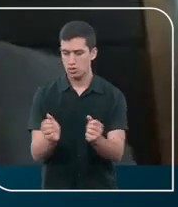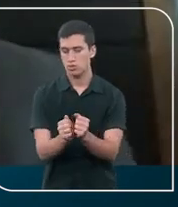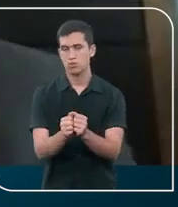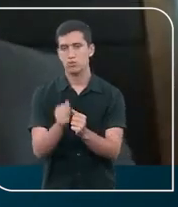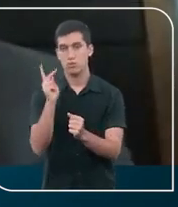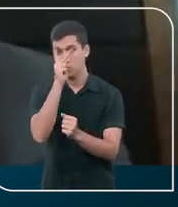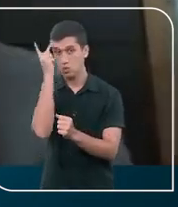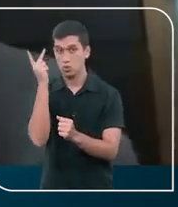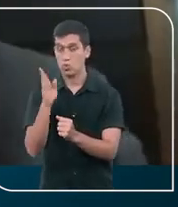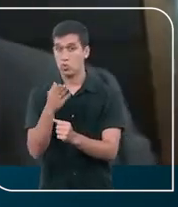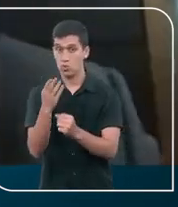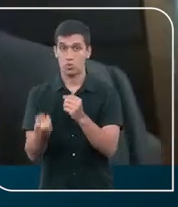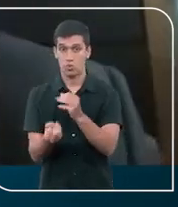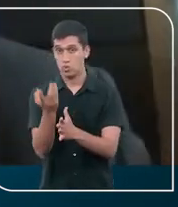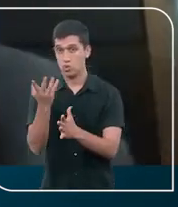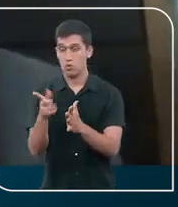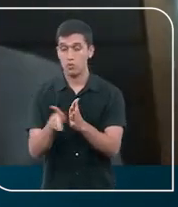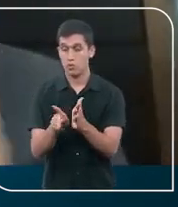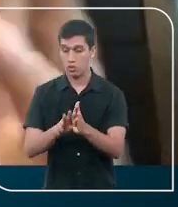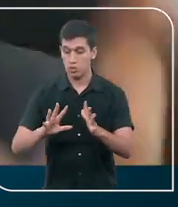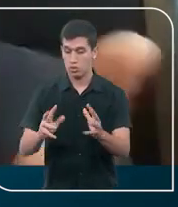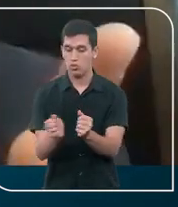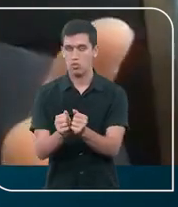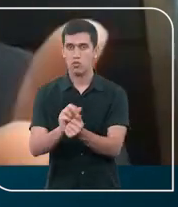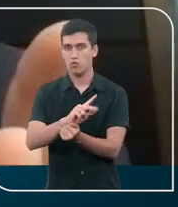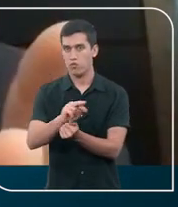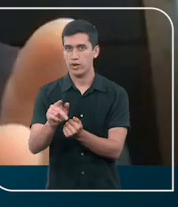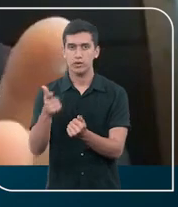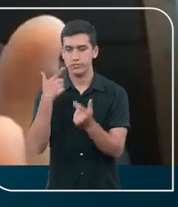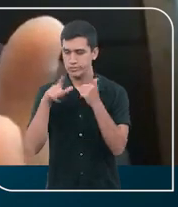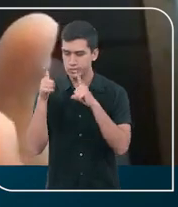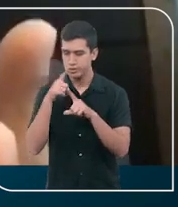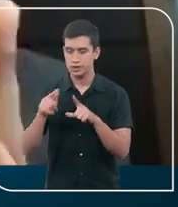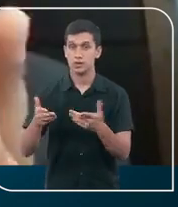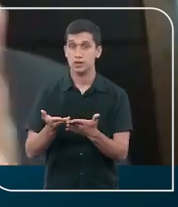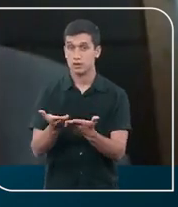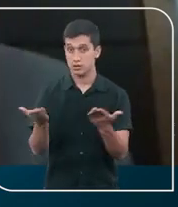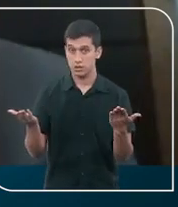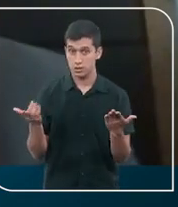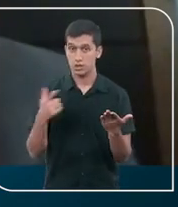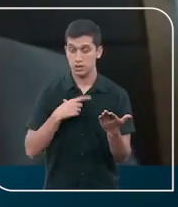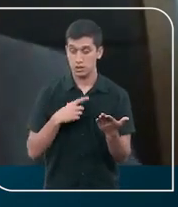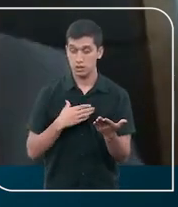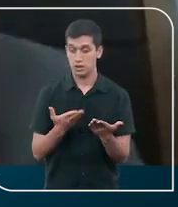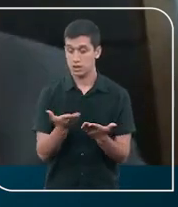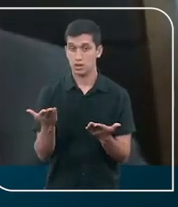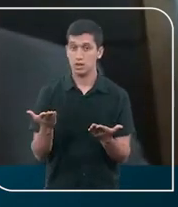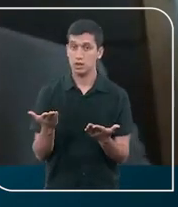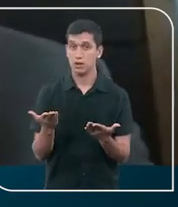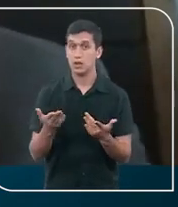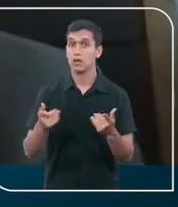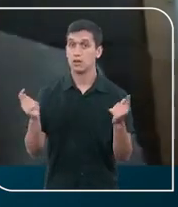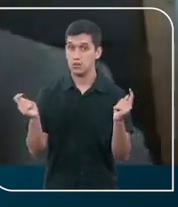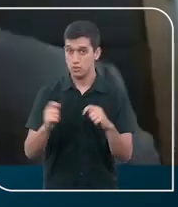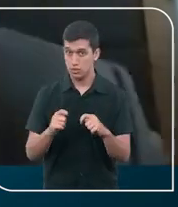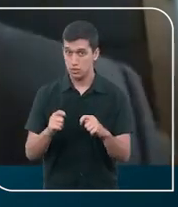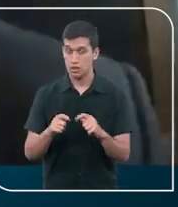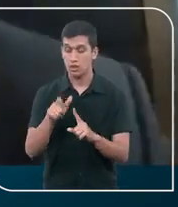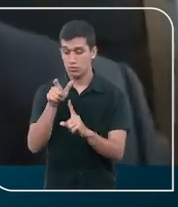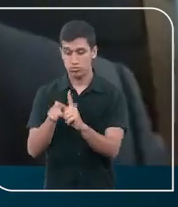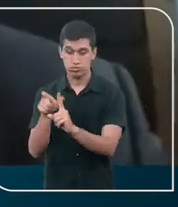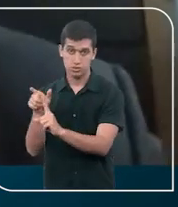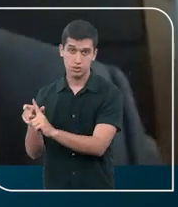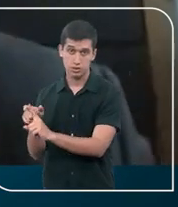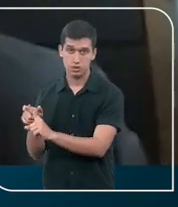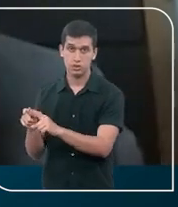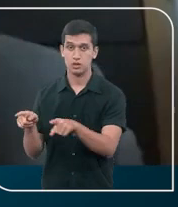a fundação, um conjunto de bens arrecadados, essas entidades, elas possuem personificação. E o condomínio não